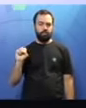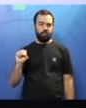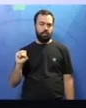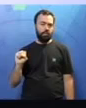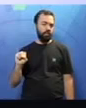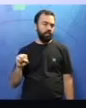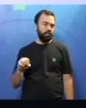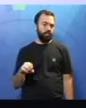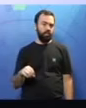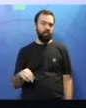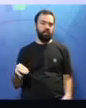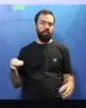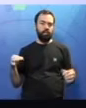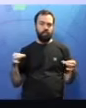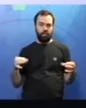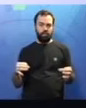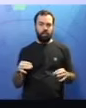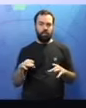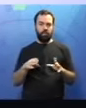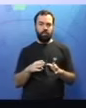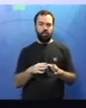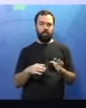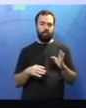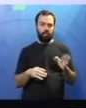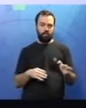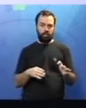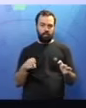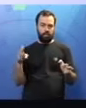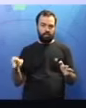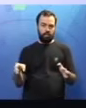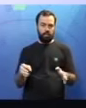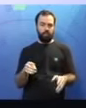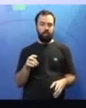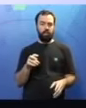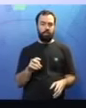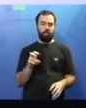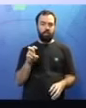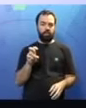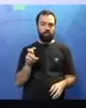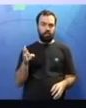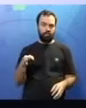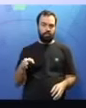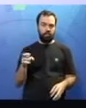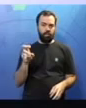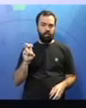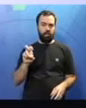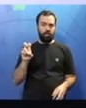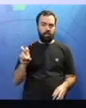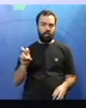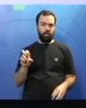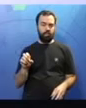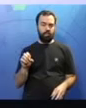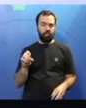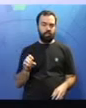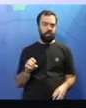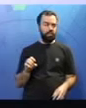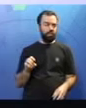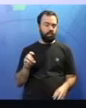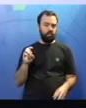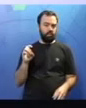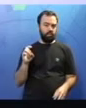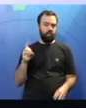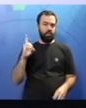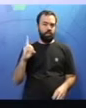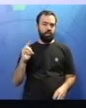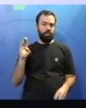capacidade aceitável para o ser humano é de 55 decibéis. Só para vocês terem uma ideia, um